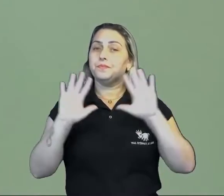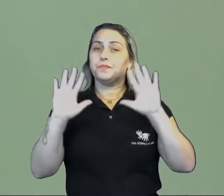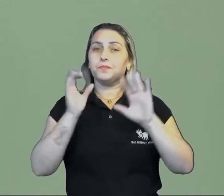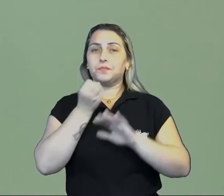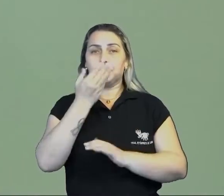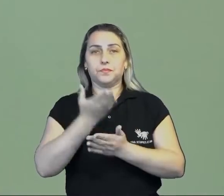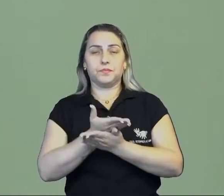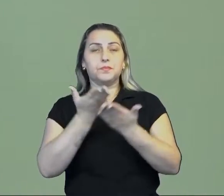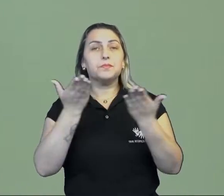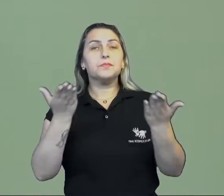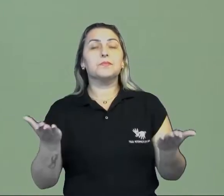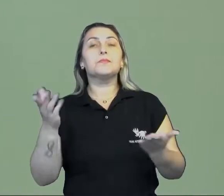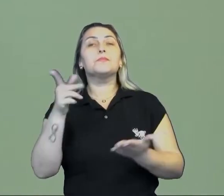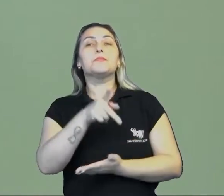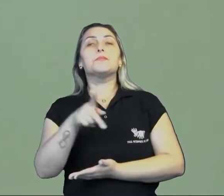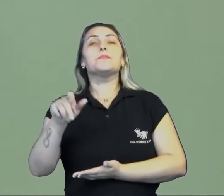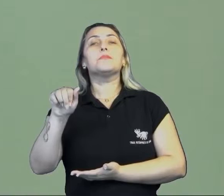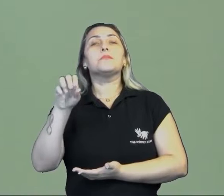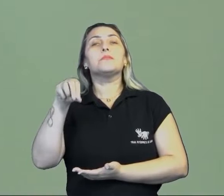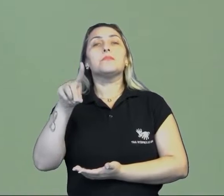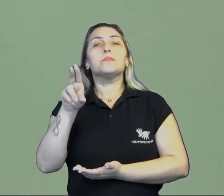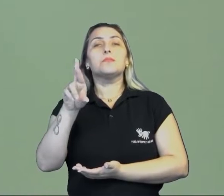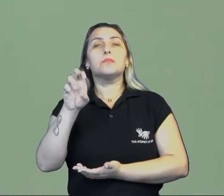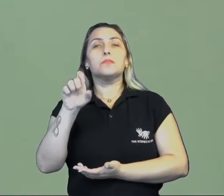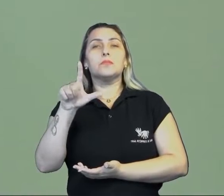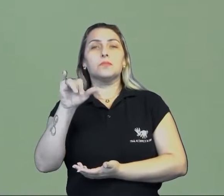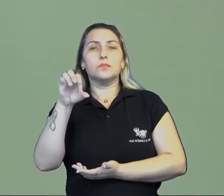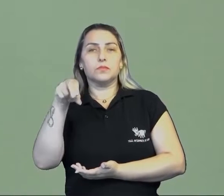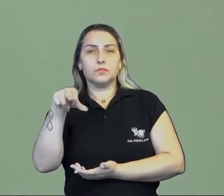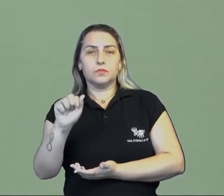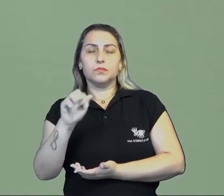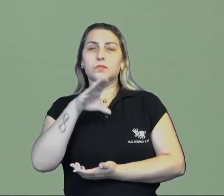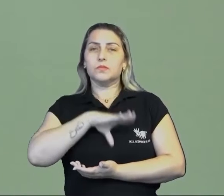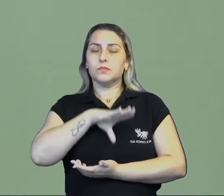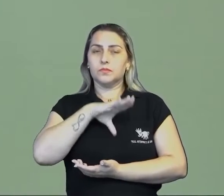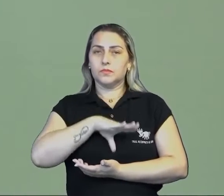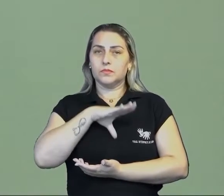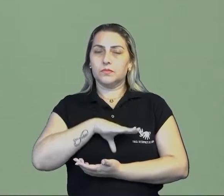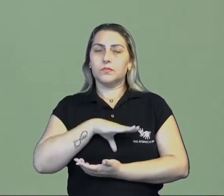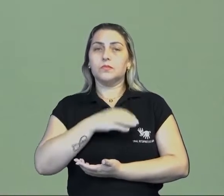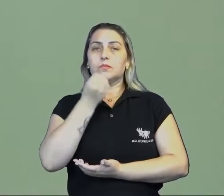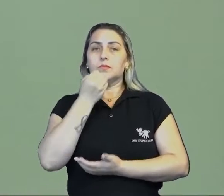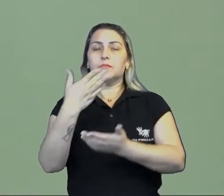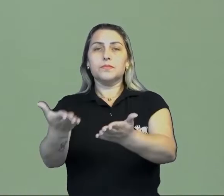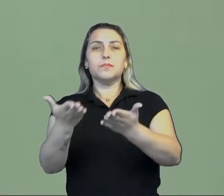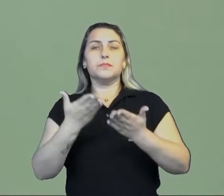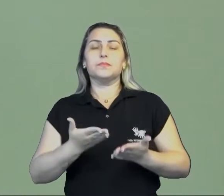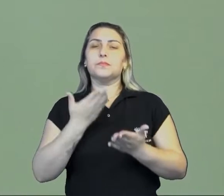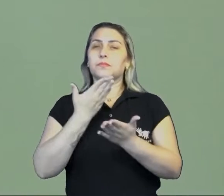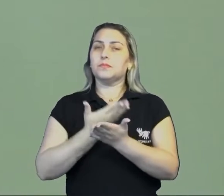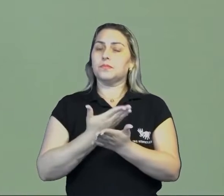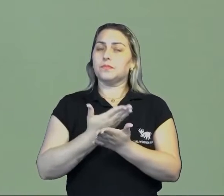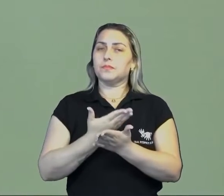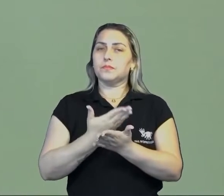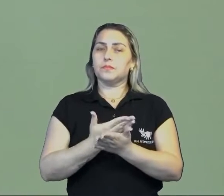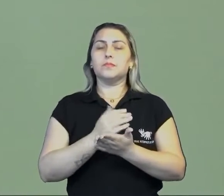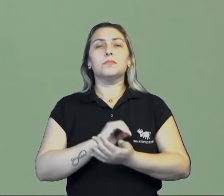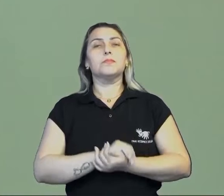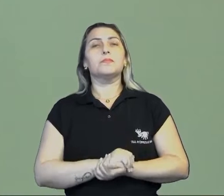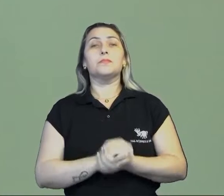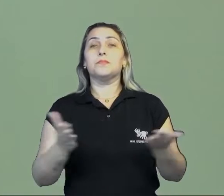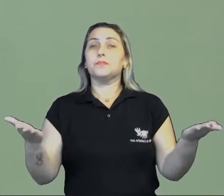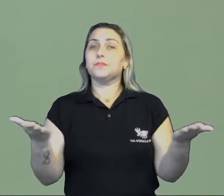Oi, pessoal, tudo bem com vocês? Eu sou a professora Andrelina, de Língua Portuguesa. Sejam todos bem-vindos à nossa